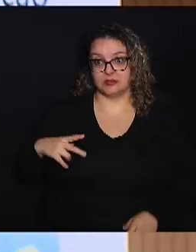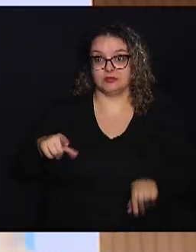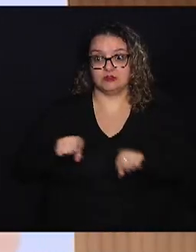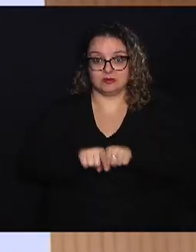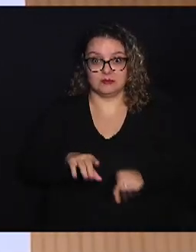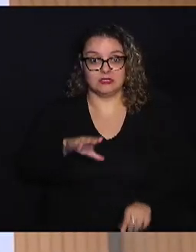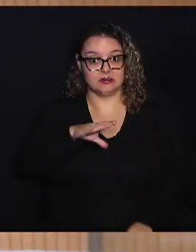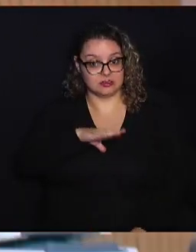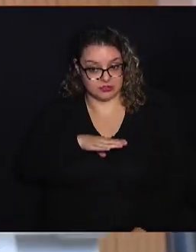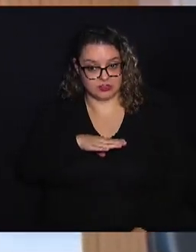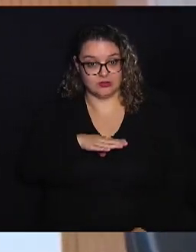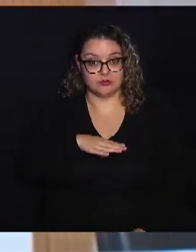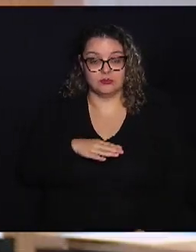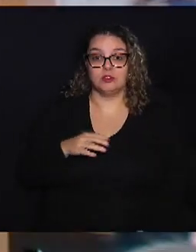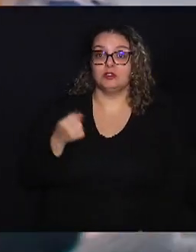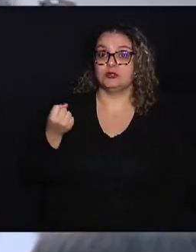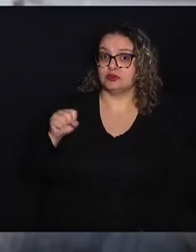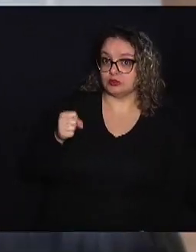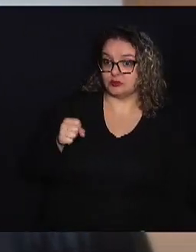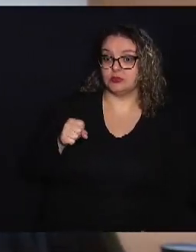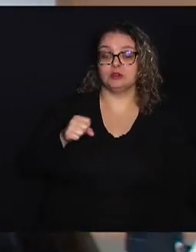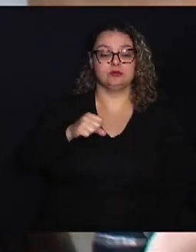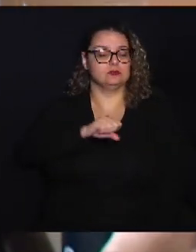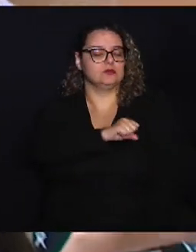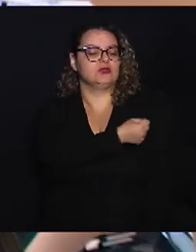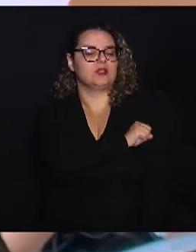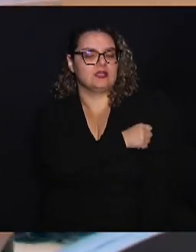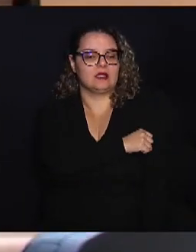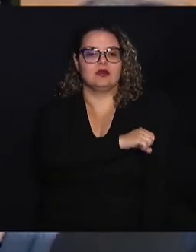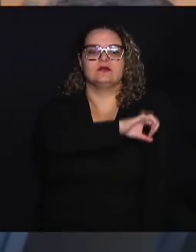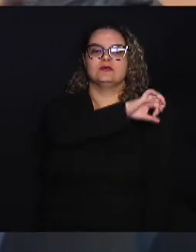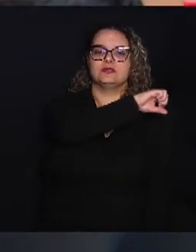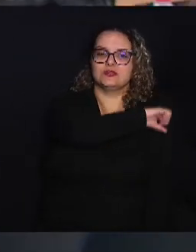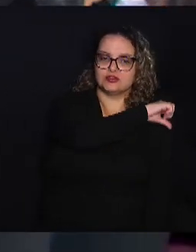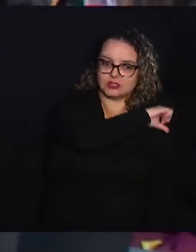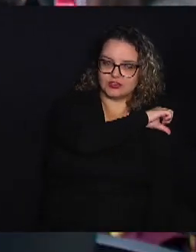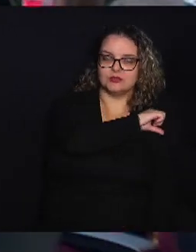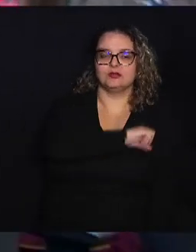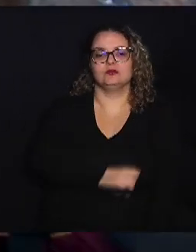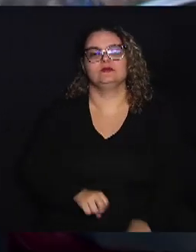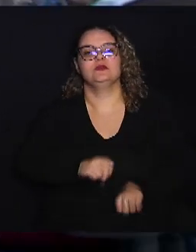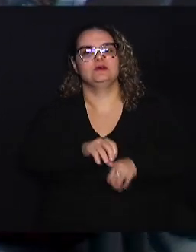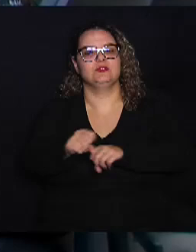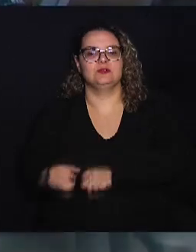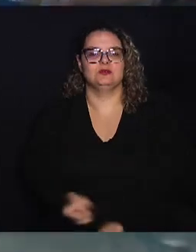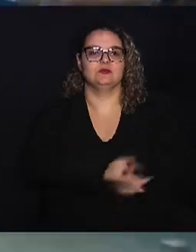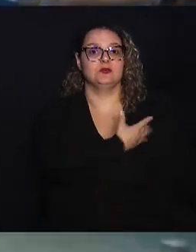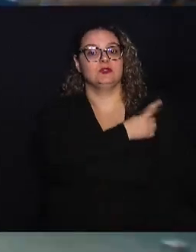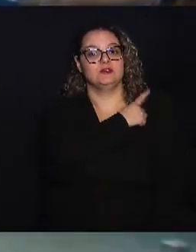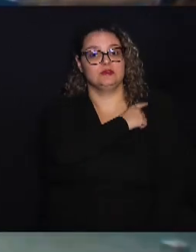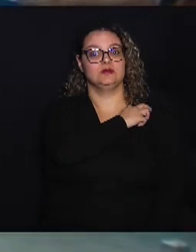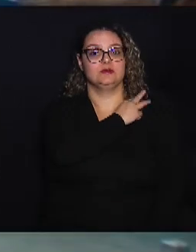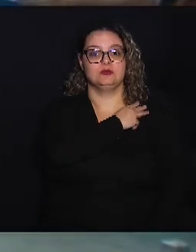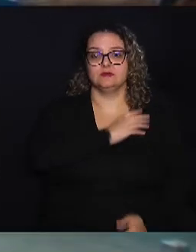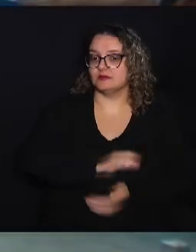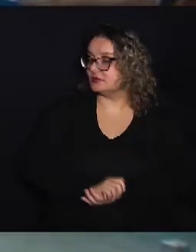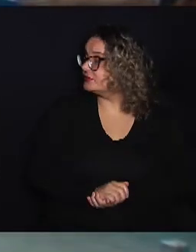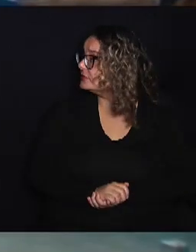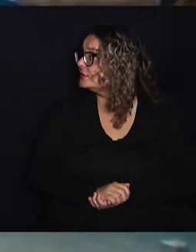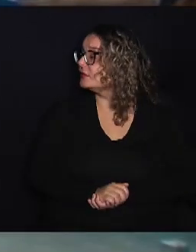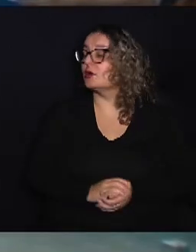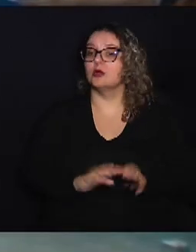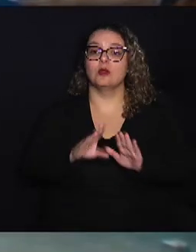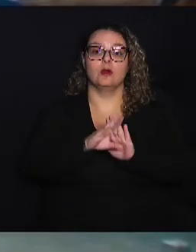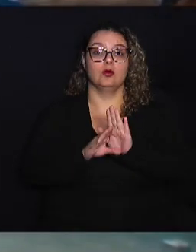cidade, nos 8º e 9º anos do ensino fundamental e também do ensino médio. O programa Parlamento Jovem ele é